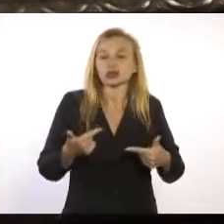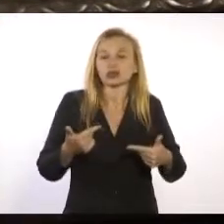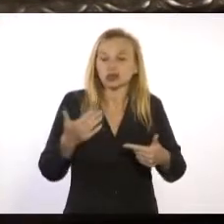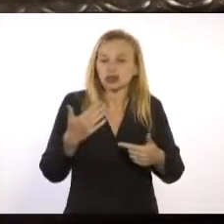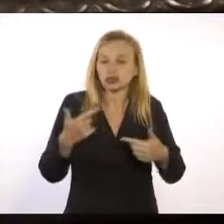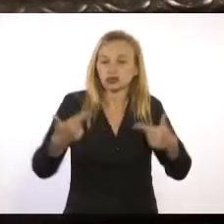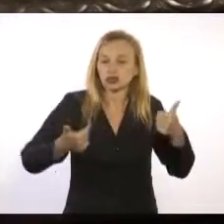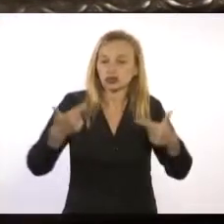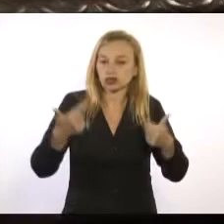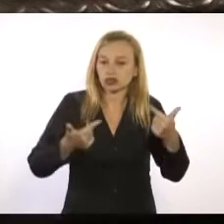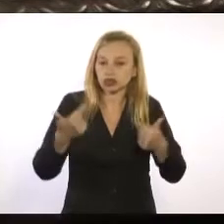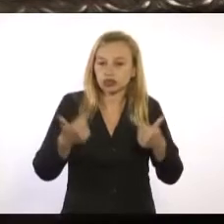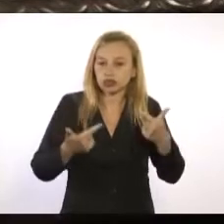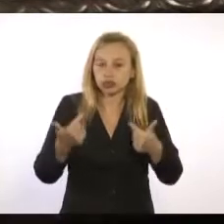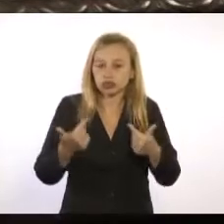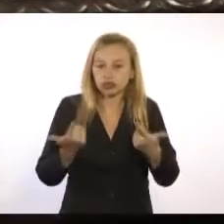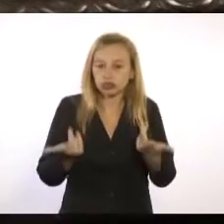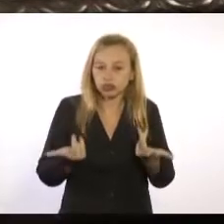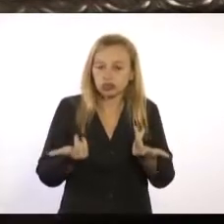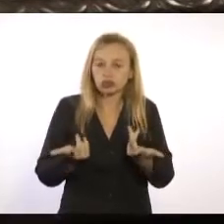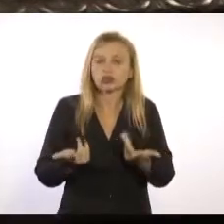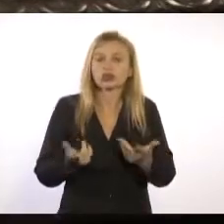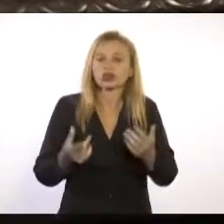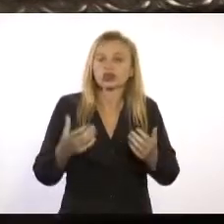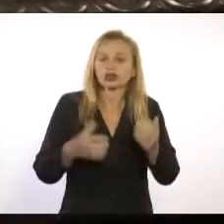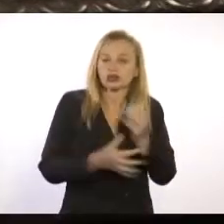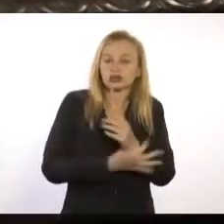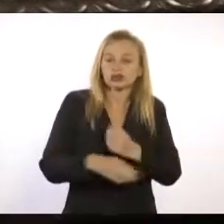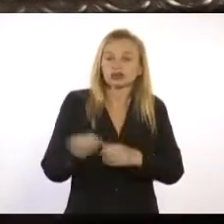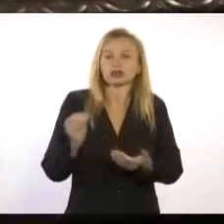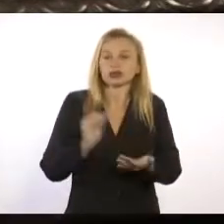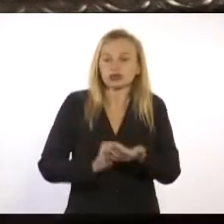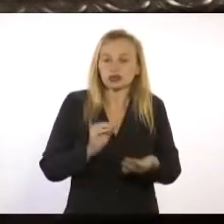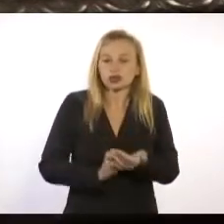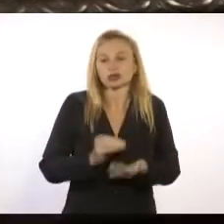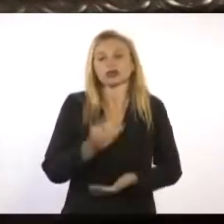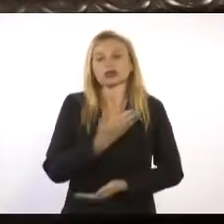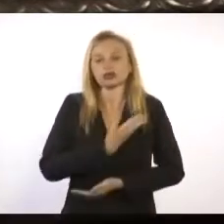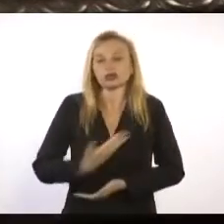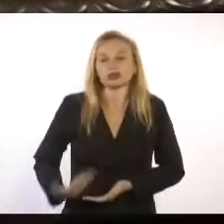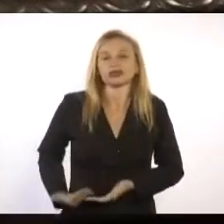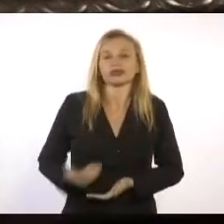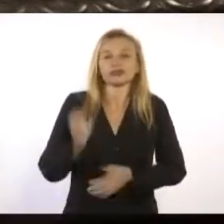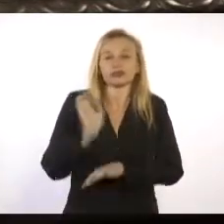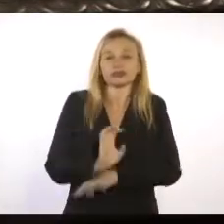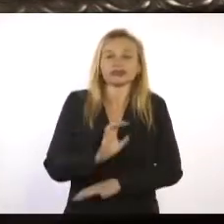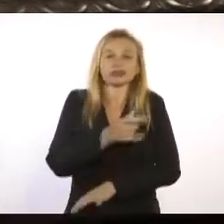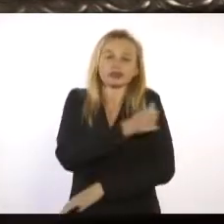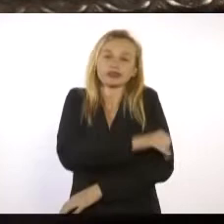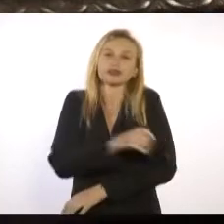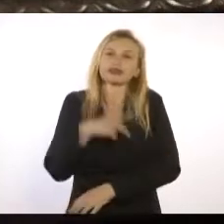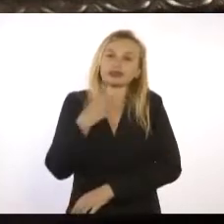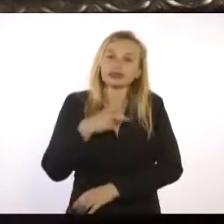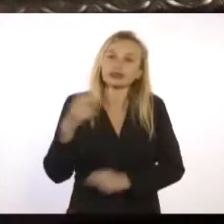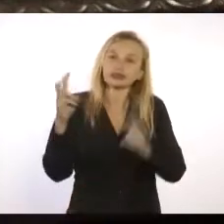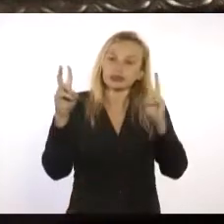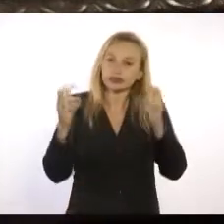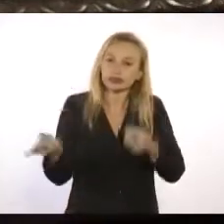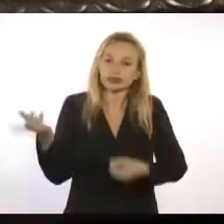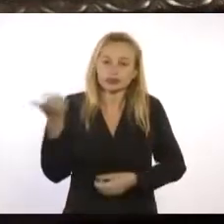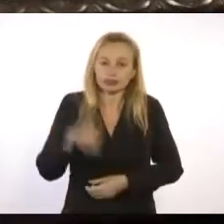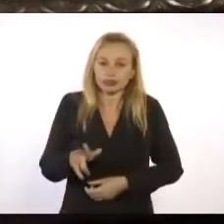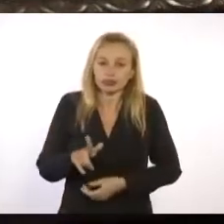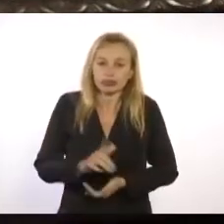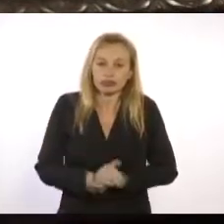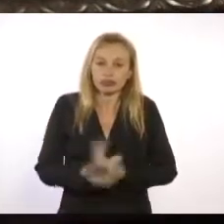colocado na política pública de insegurança no estado do Rio de Janeiro. Estou trazendo esse tema porque diante de